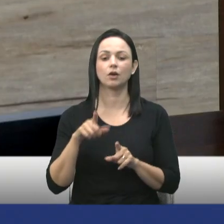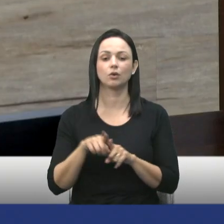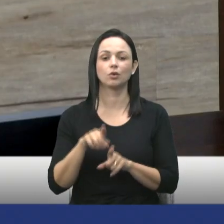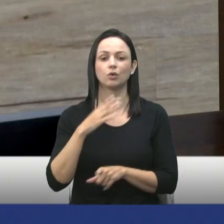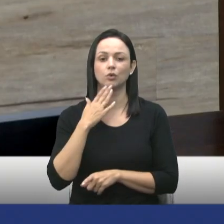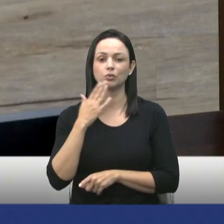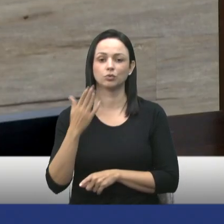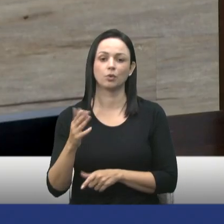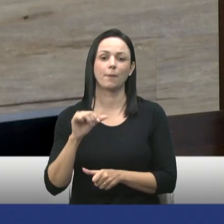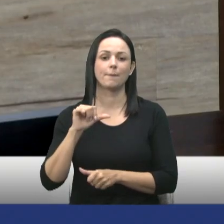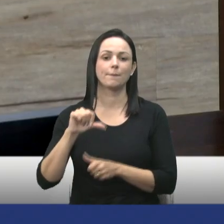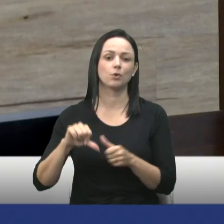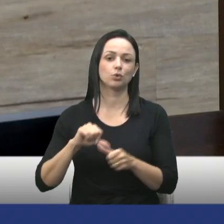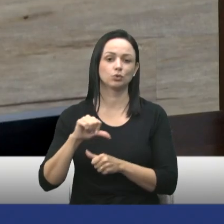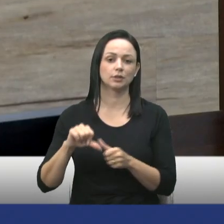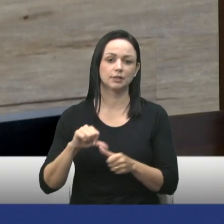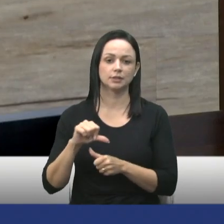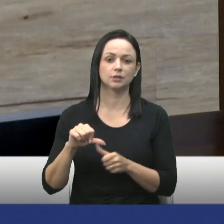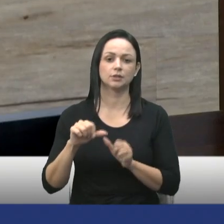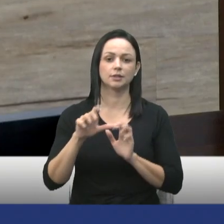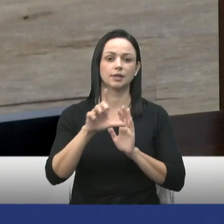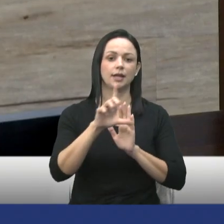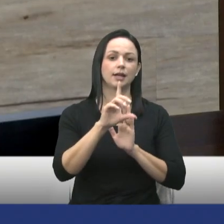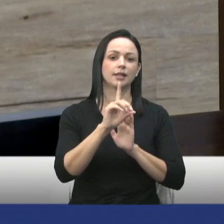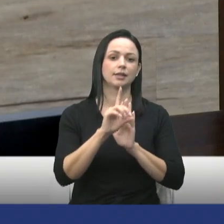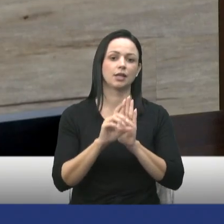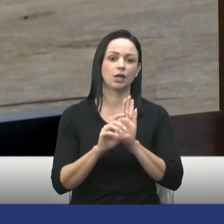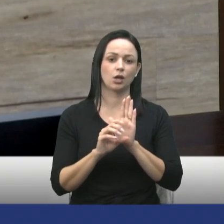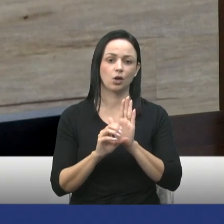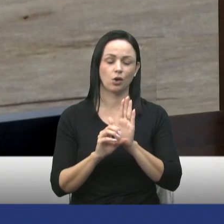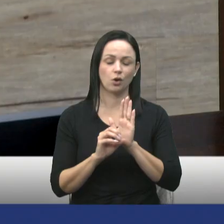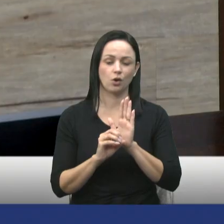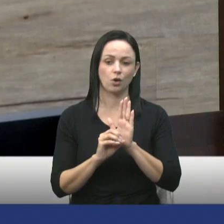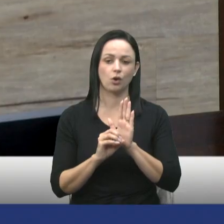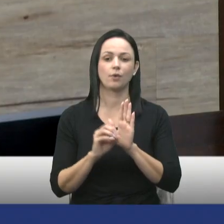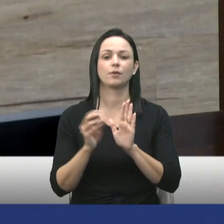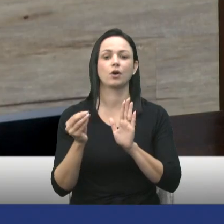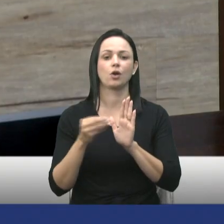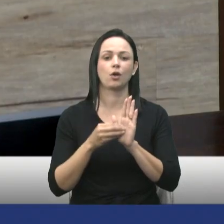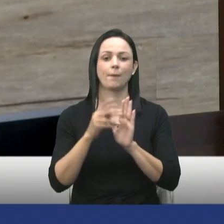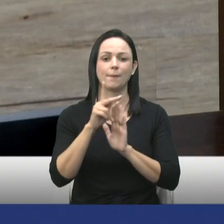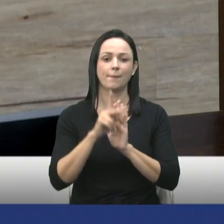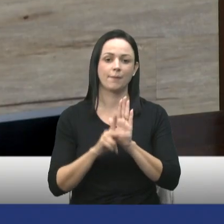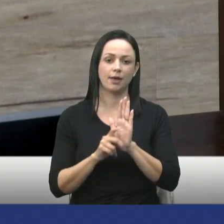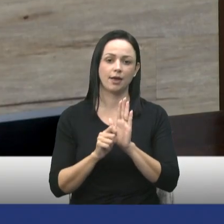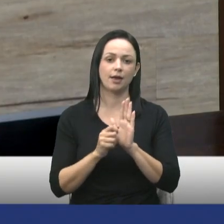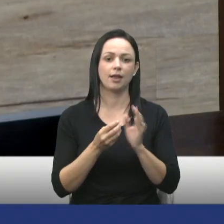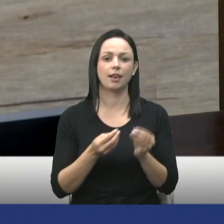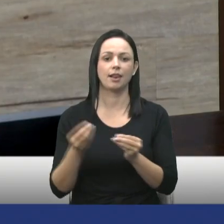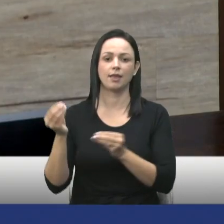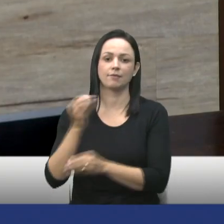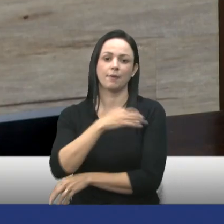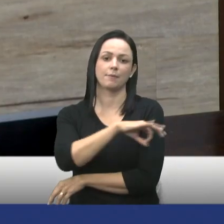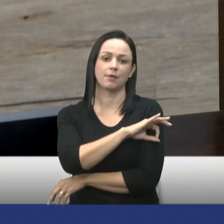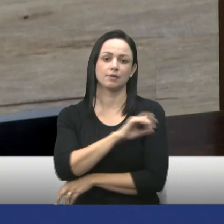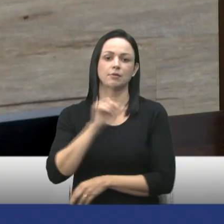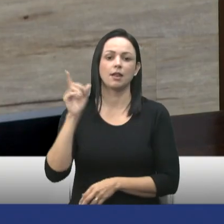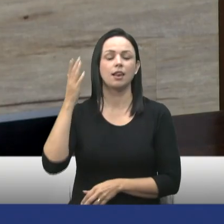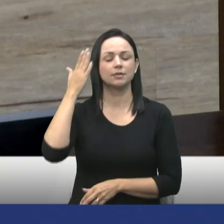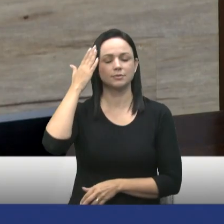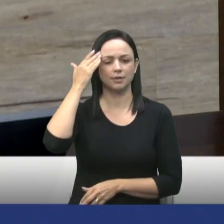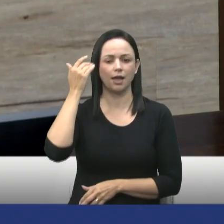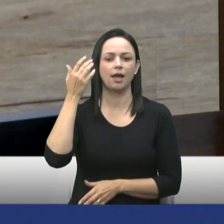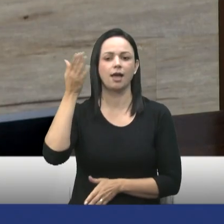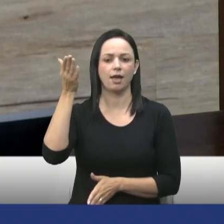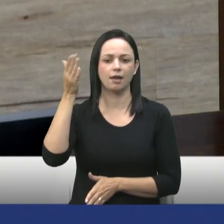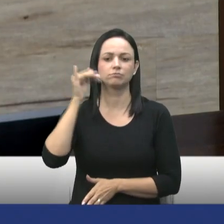para alteração na LDO, nós vamos colocar no PPA e levar para o prefeito. O prefeito tem conhecimento e a